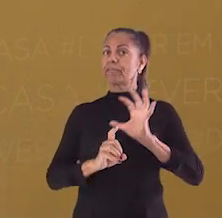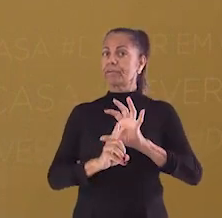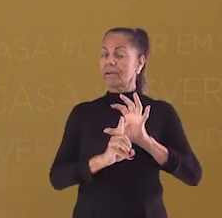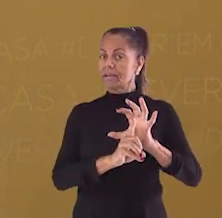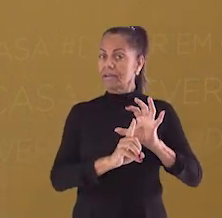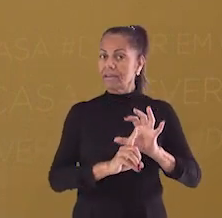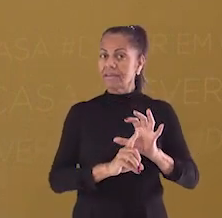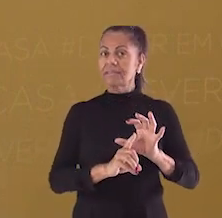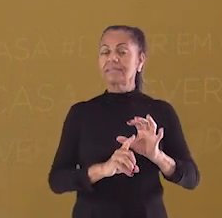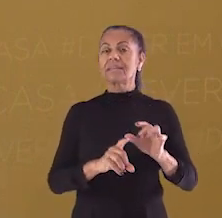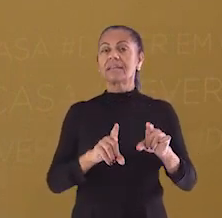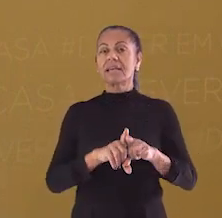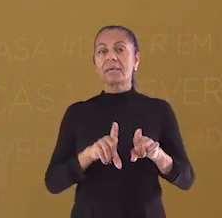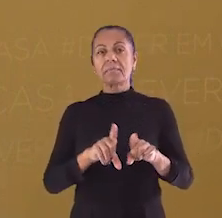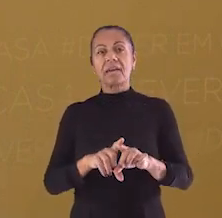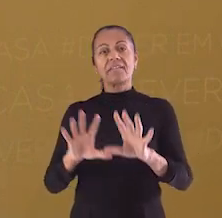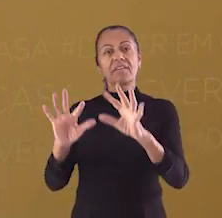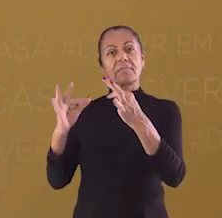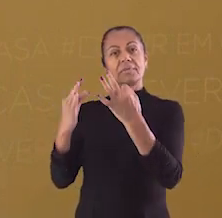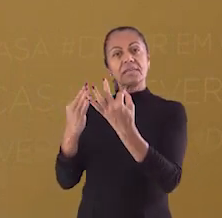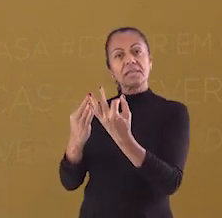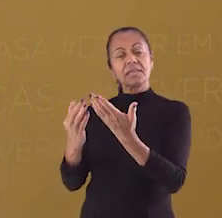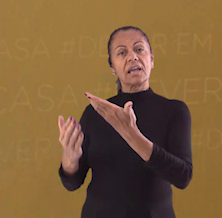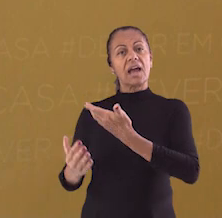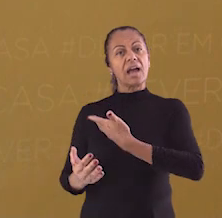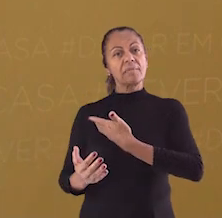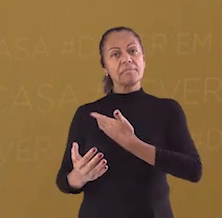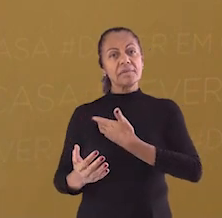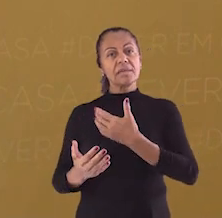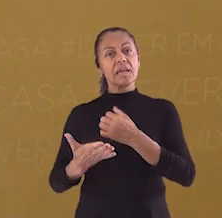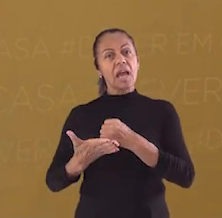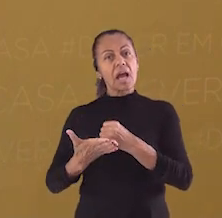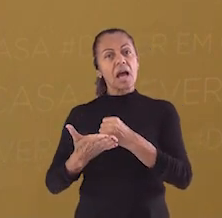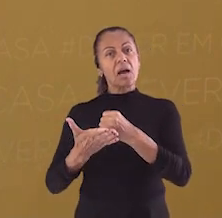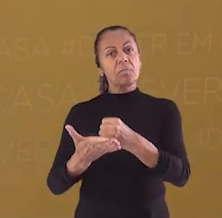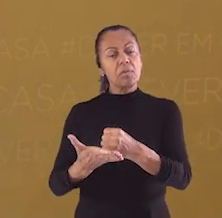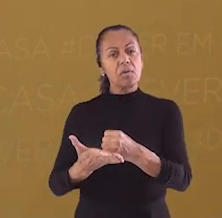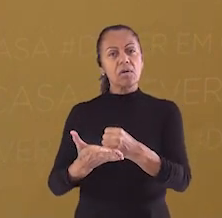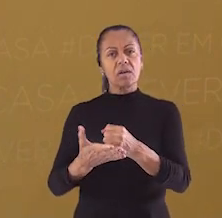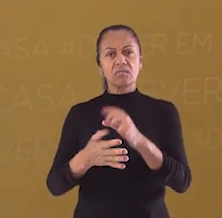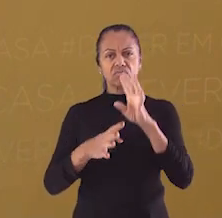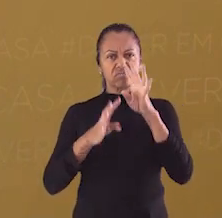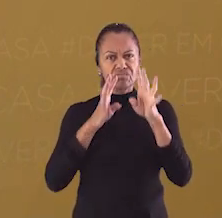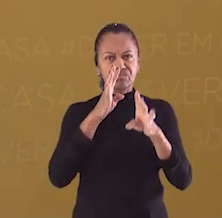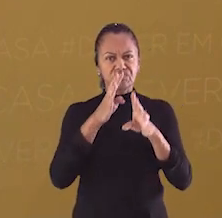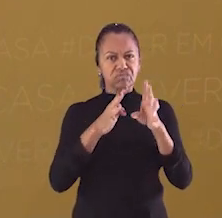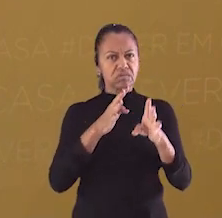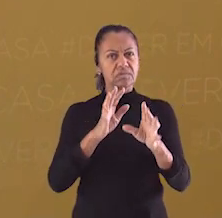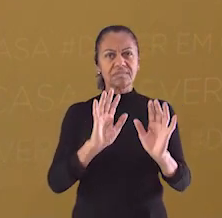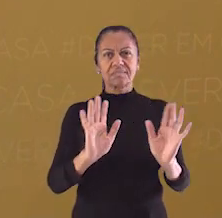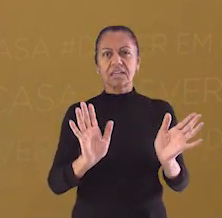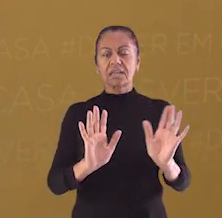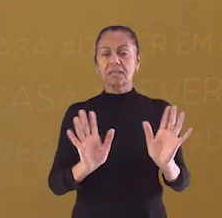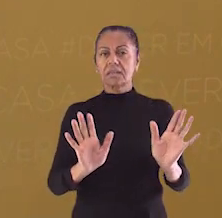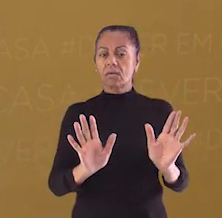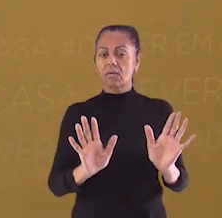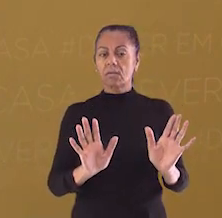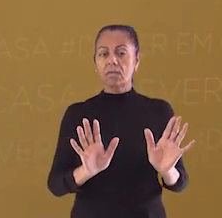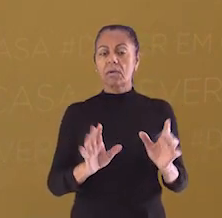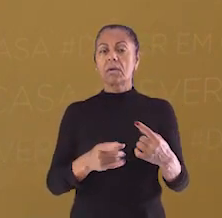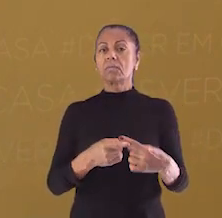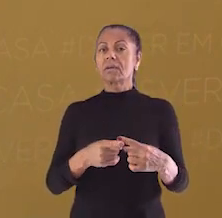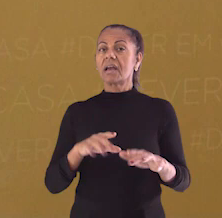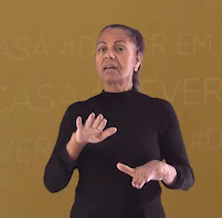né? E faz toda a diferença ter família, amigos que apoiem sem ficar te